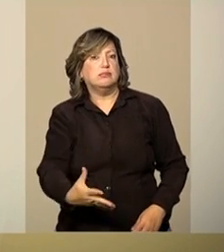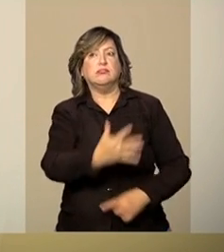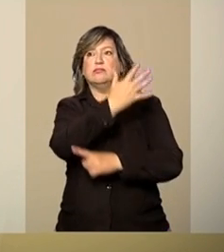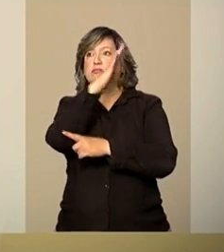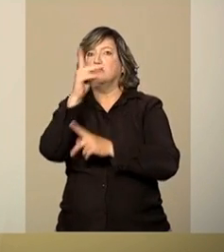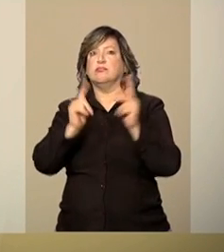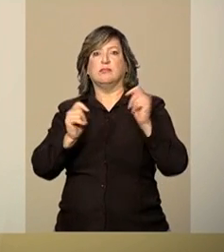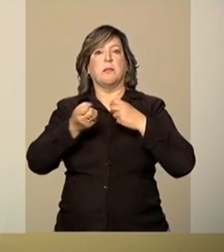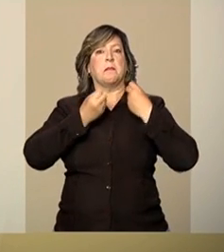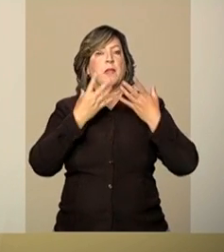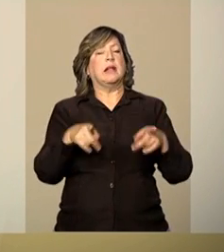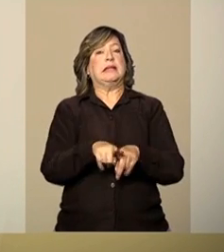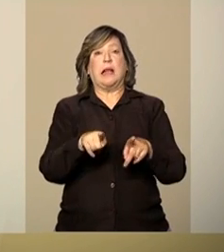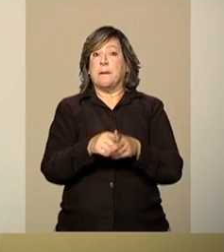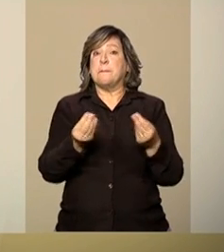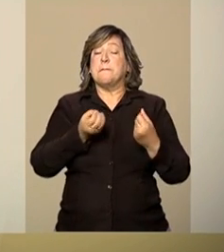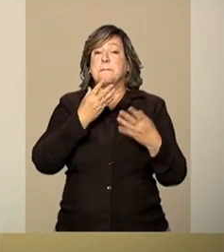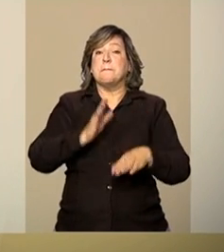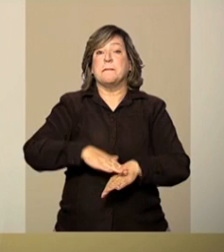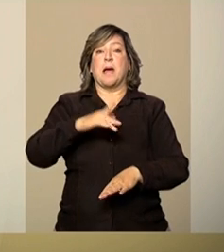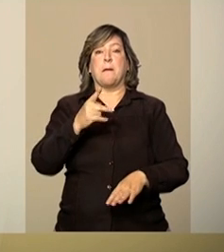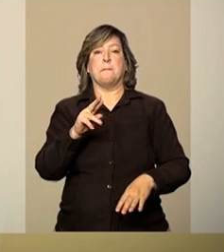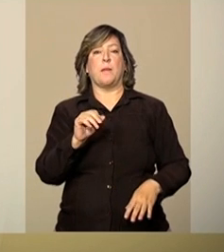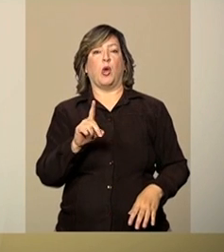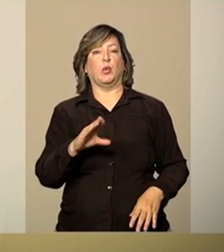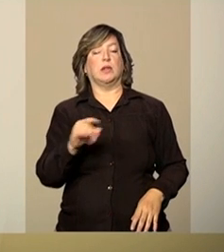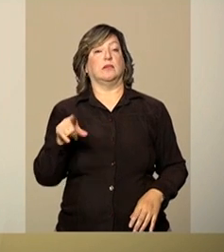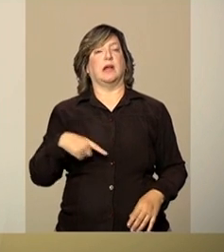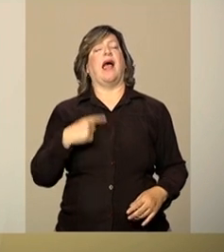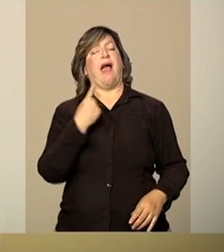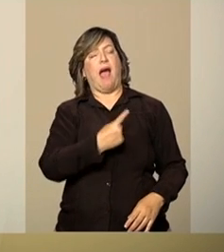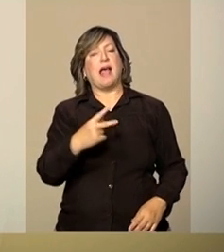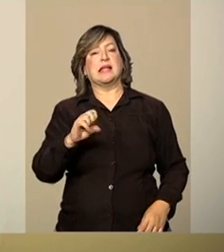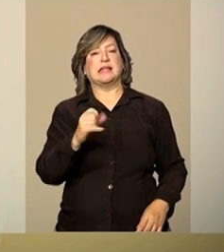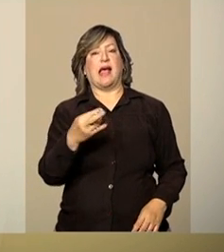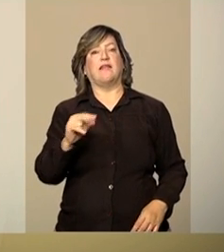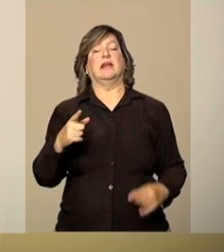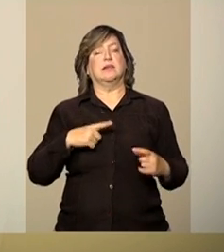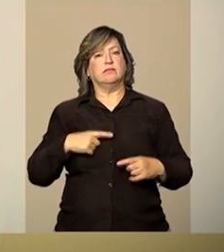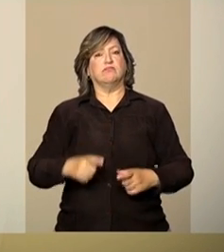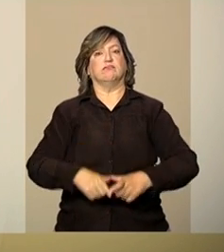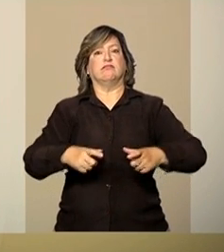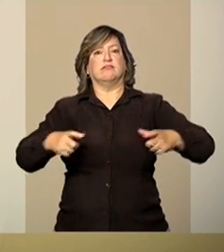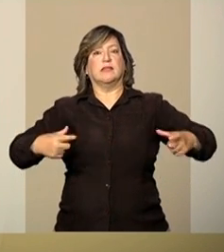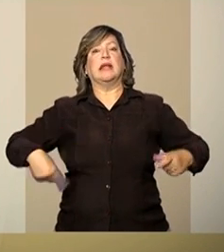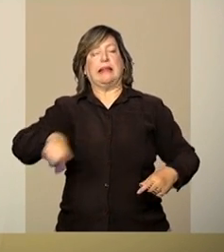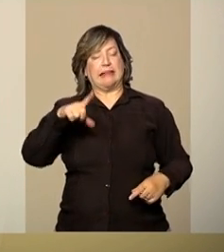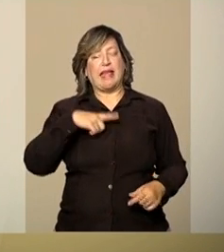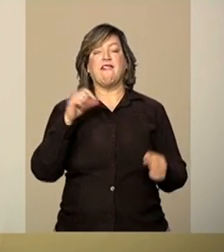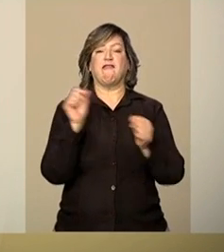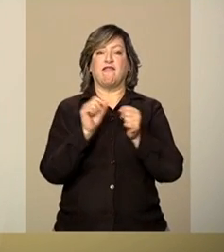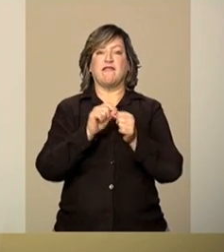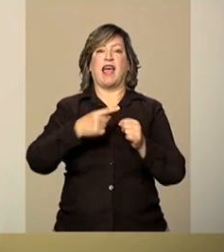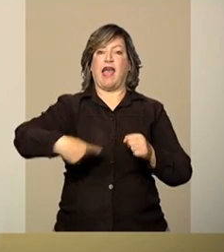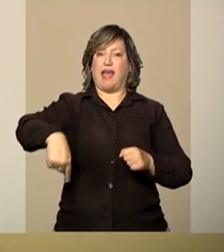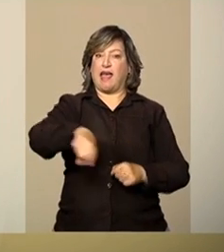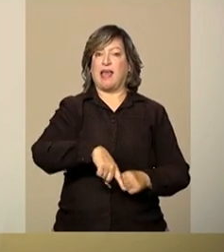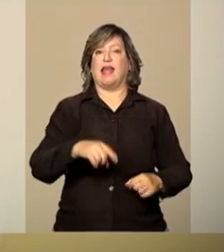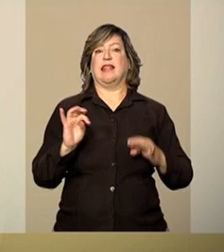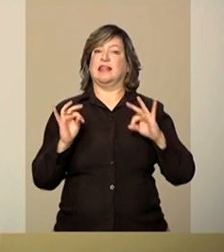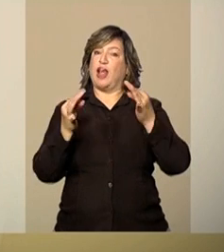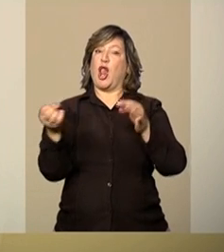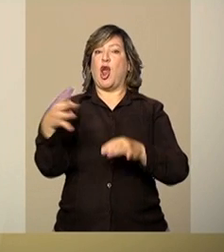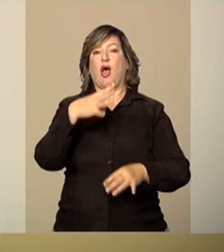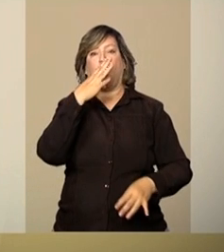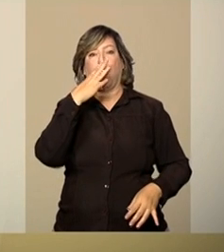mais produtivo a cada safro mais e mais produtores têm adotado essas técnicas e por isso temos